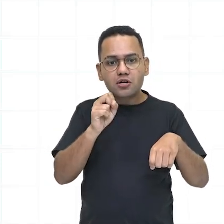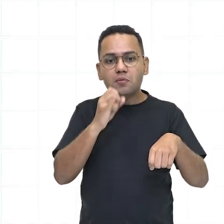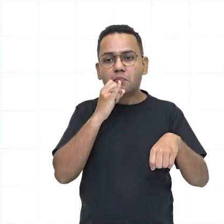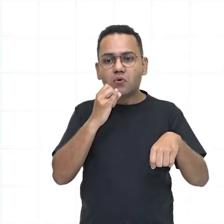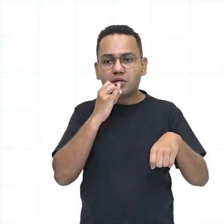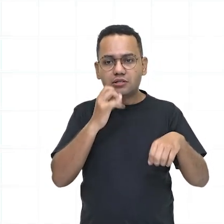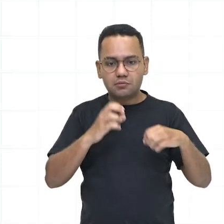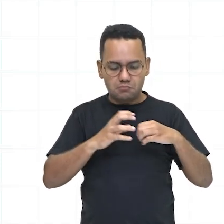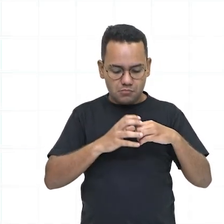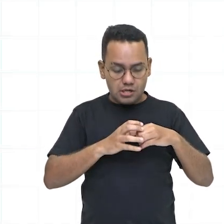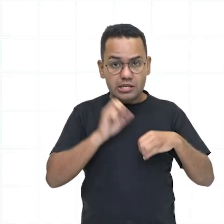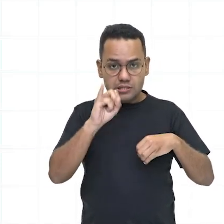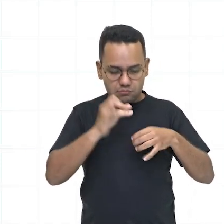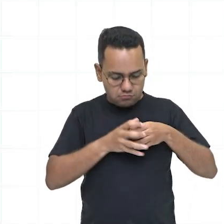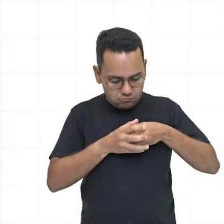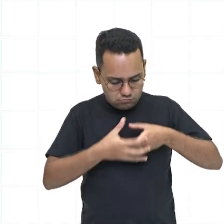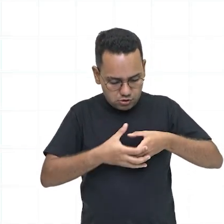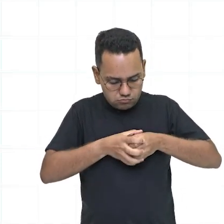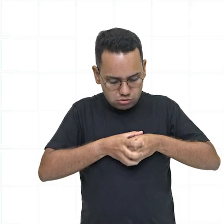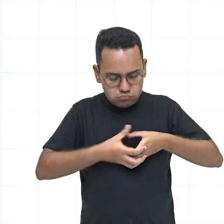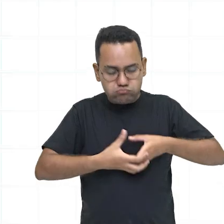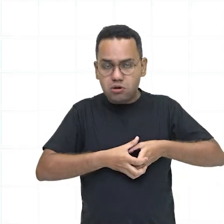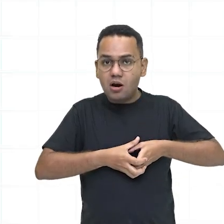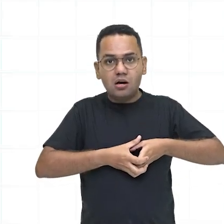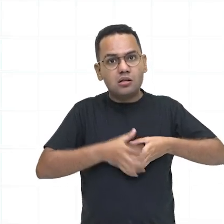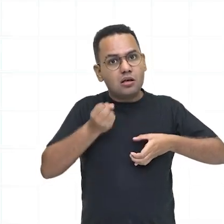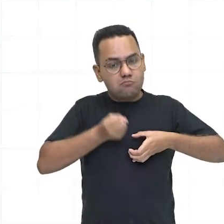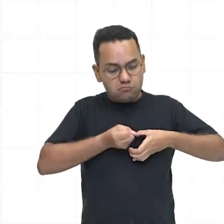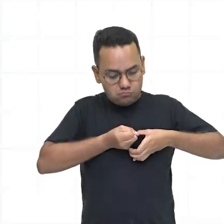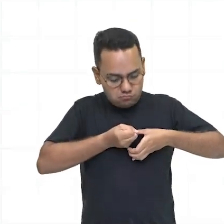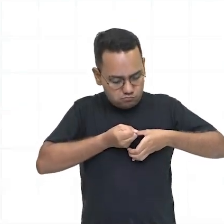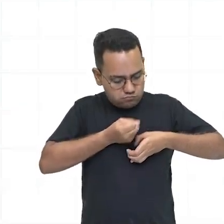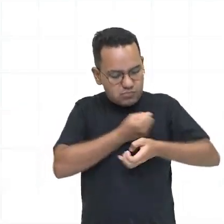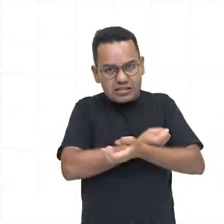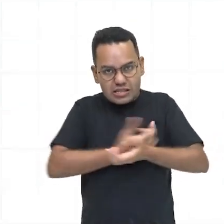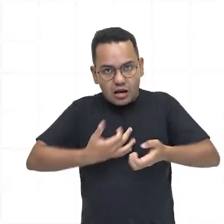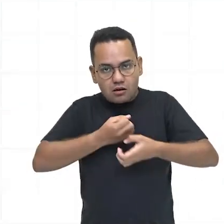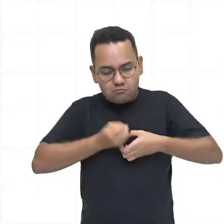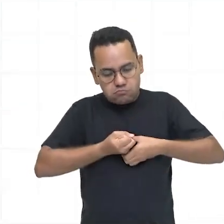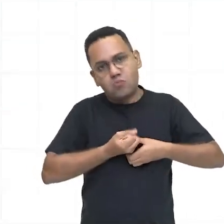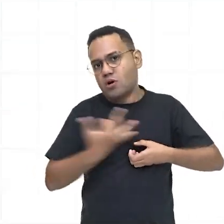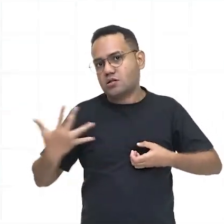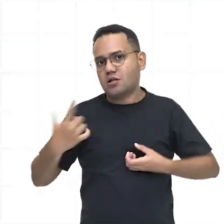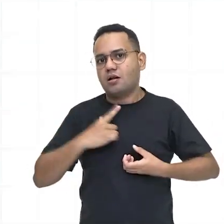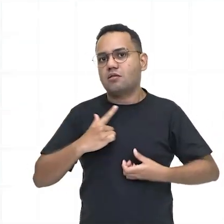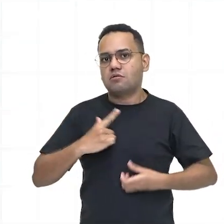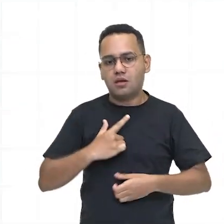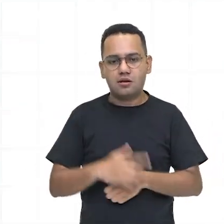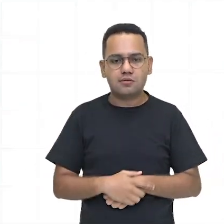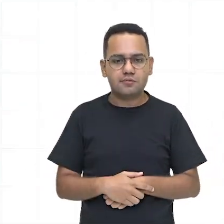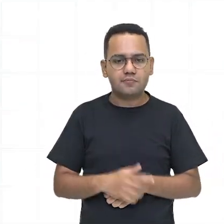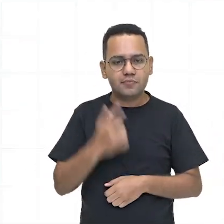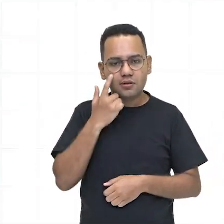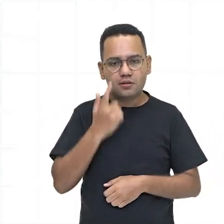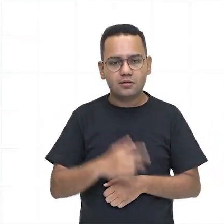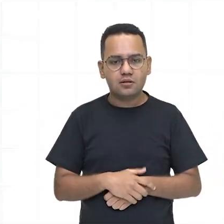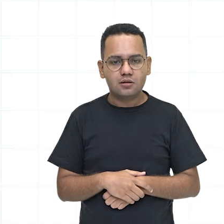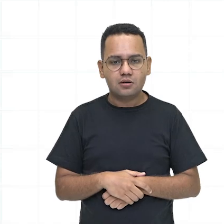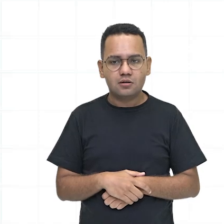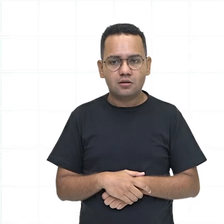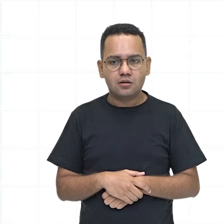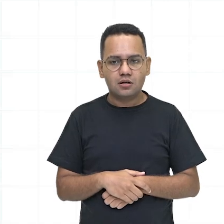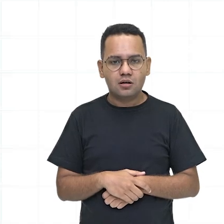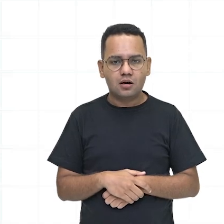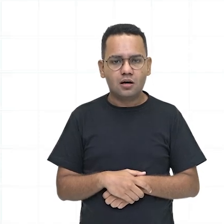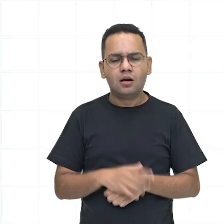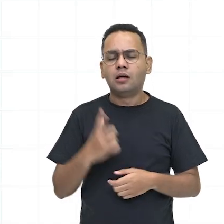uma quantidade muito grande de sangue pelas artérias. Olha lá, essas artérias que